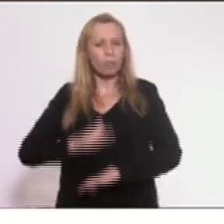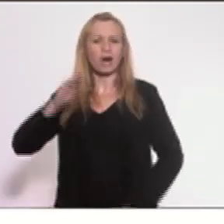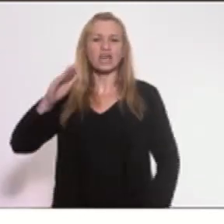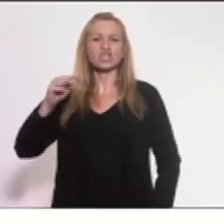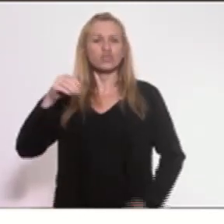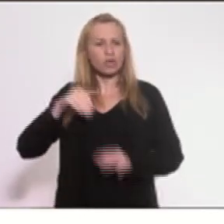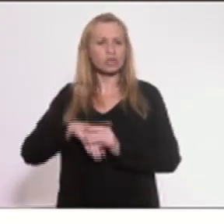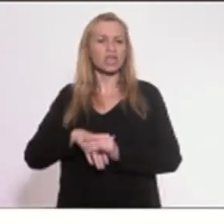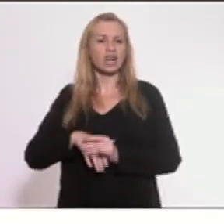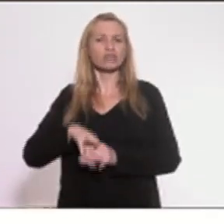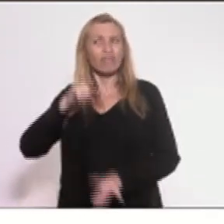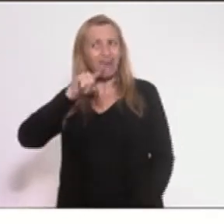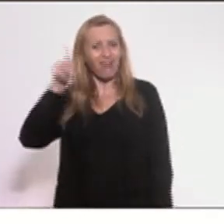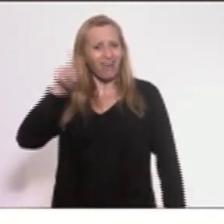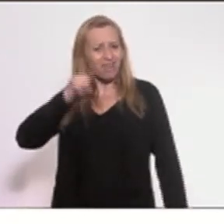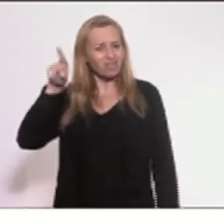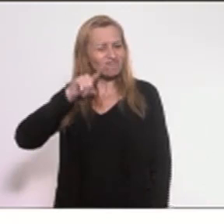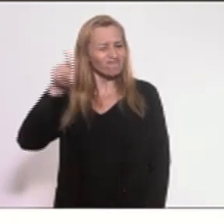votado lá,